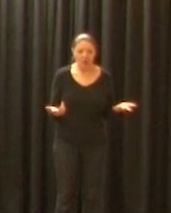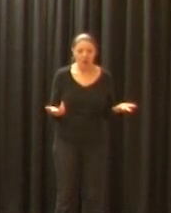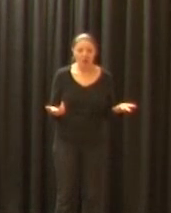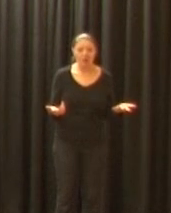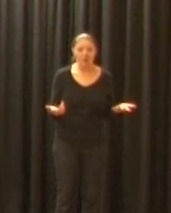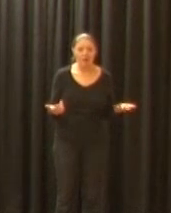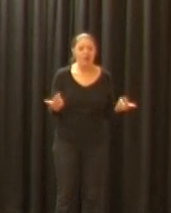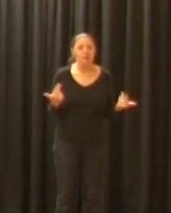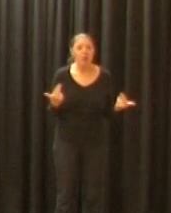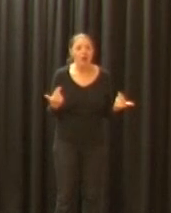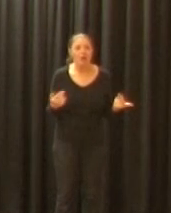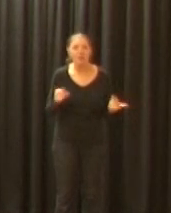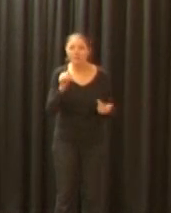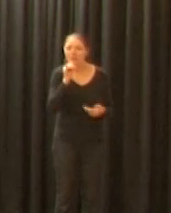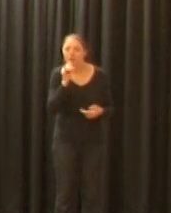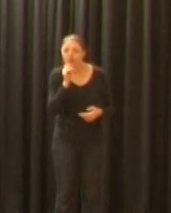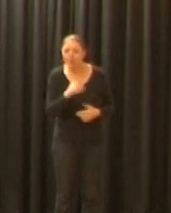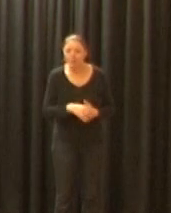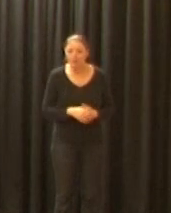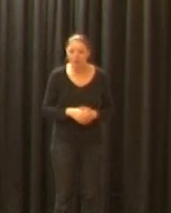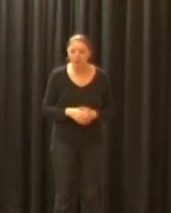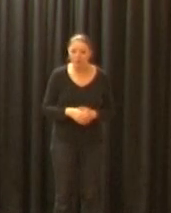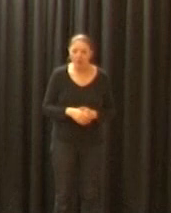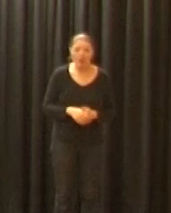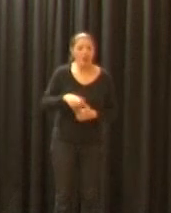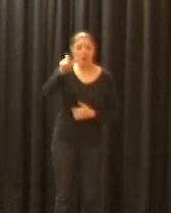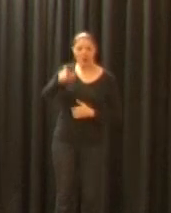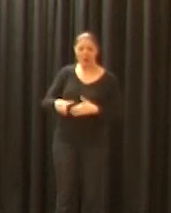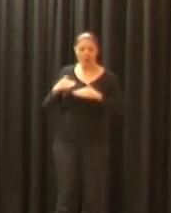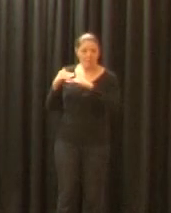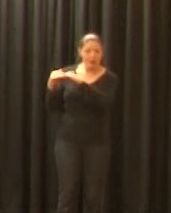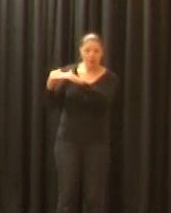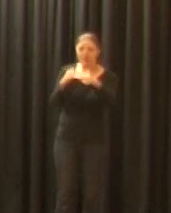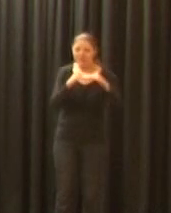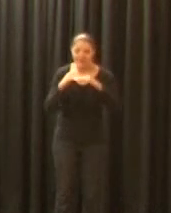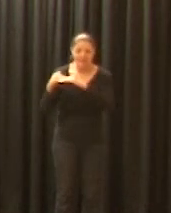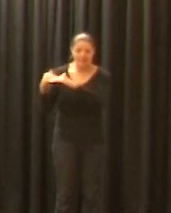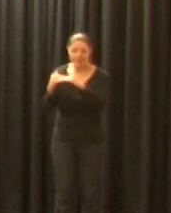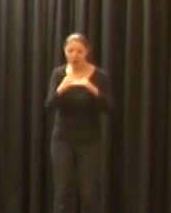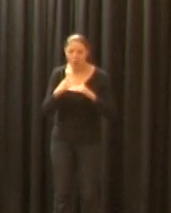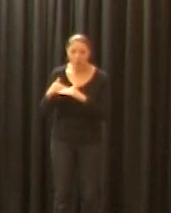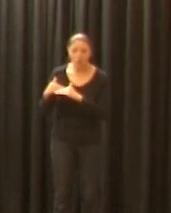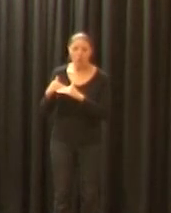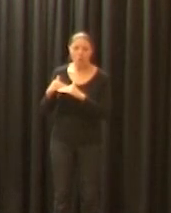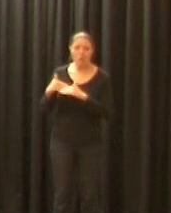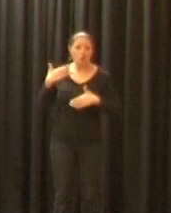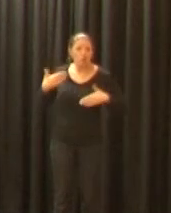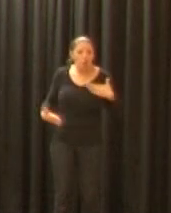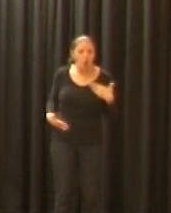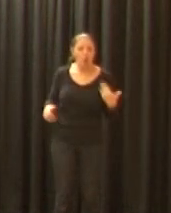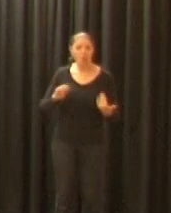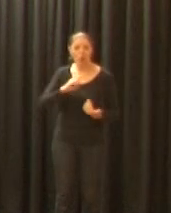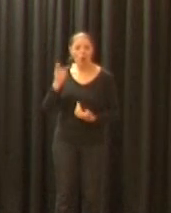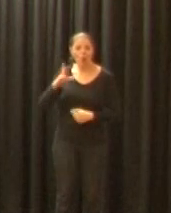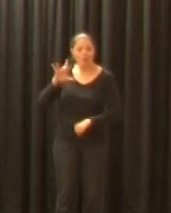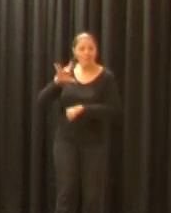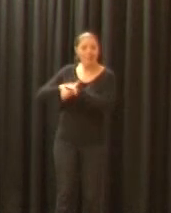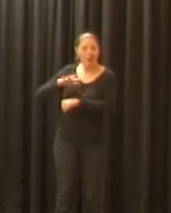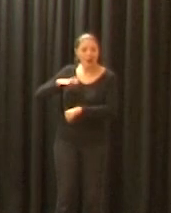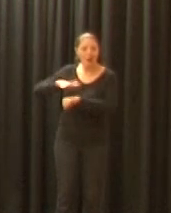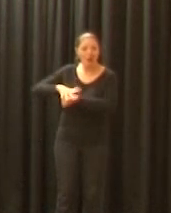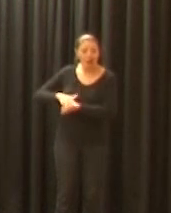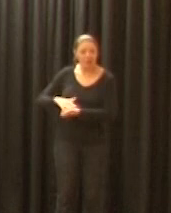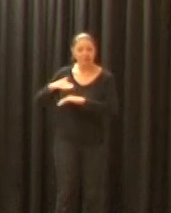Lembra a patrologia dos corpos. Então, a teoria ela vai questionar todo esse contexto,